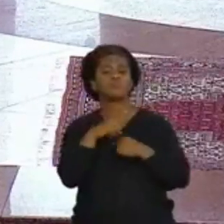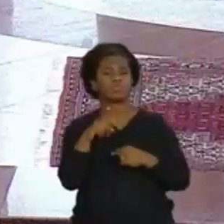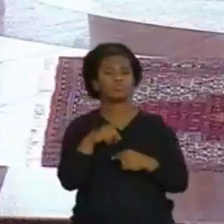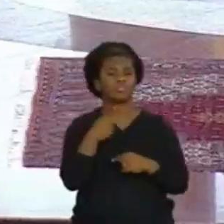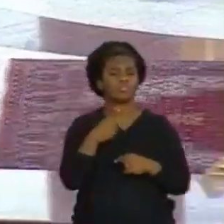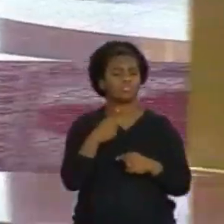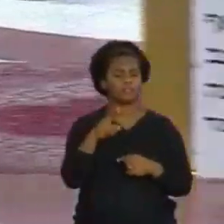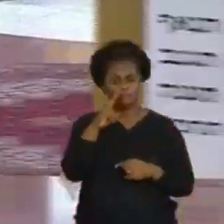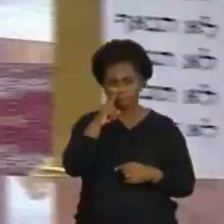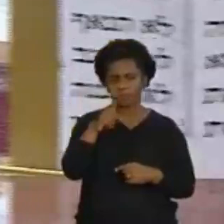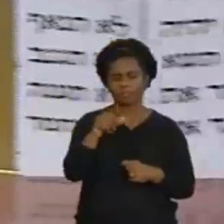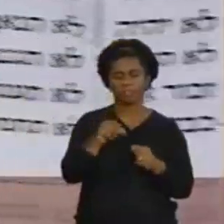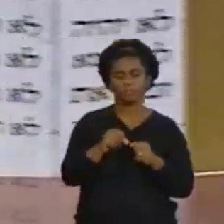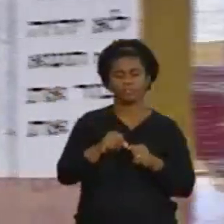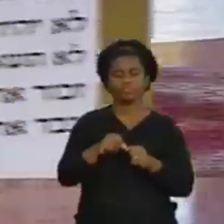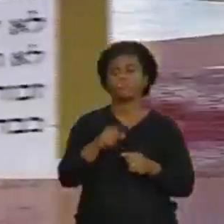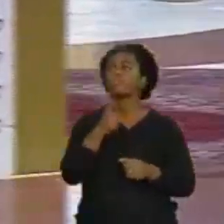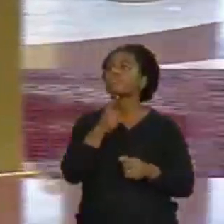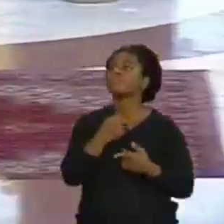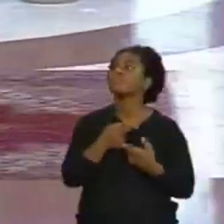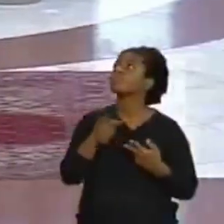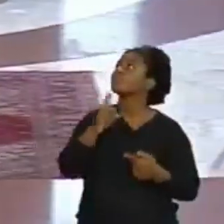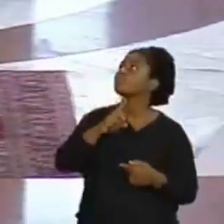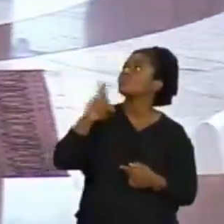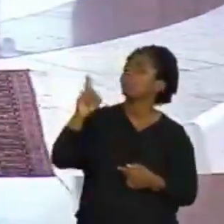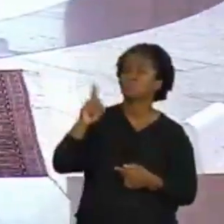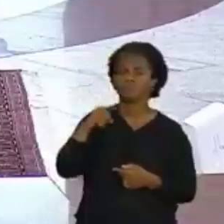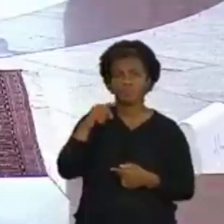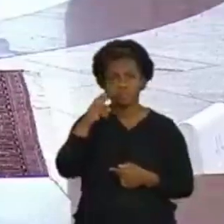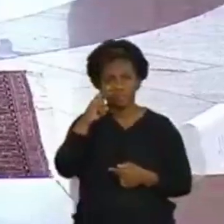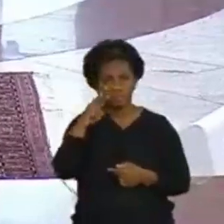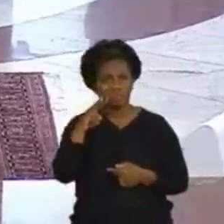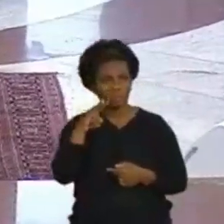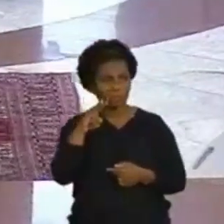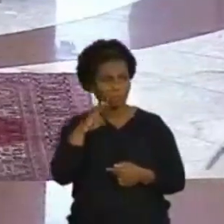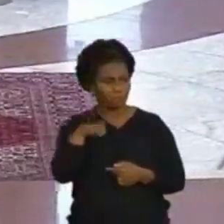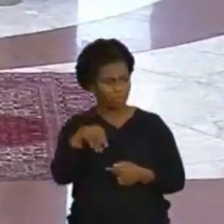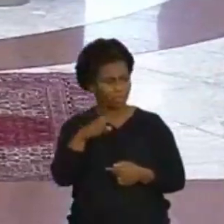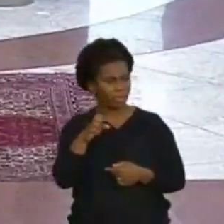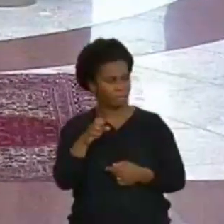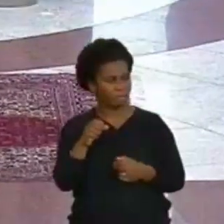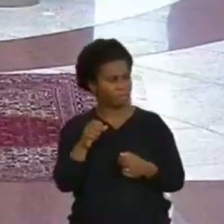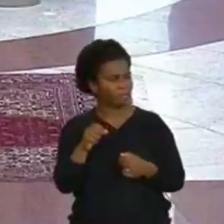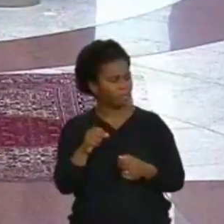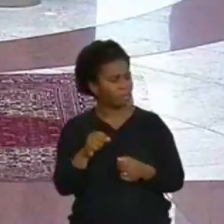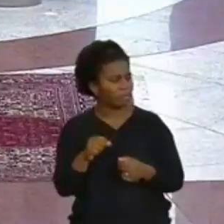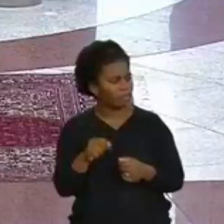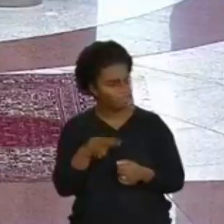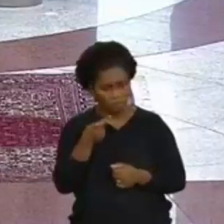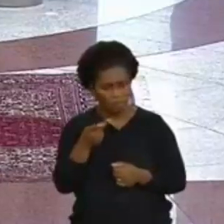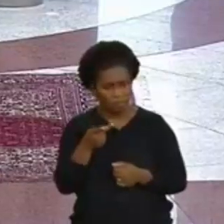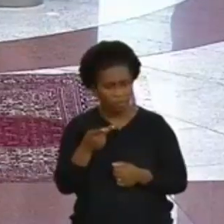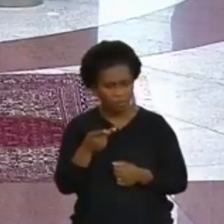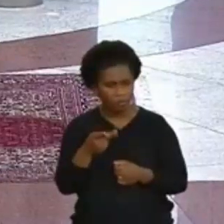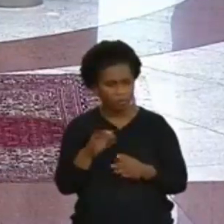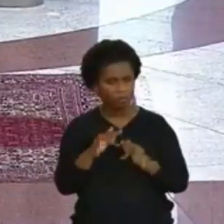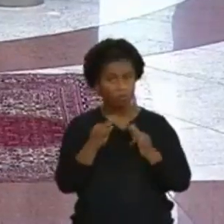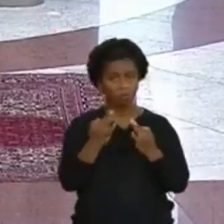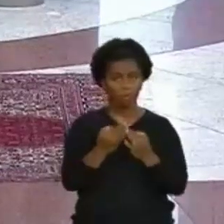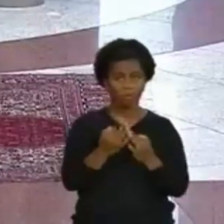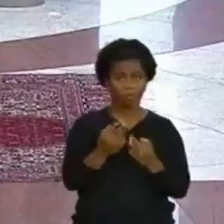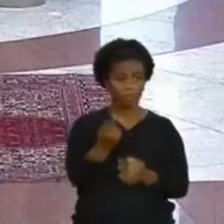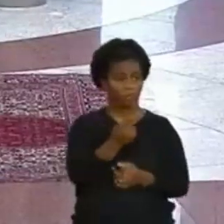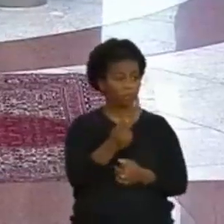fazer as coisas de Deus. Você viu o que a mãe disse com a família? Que deu um testemunho lindo aqui. Os dois só queriam